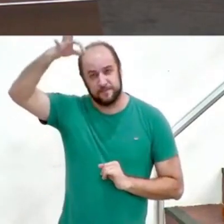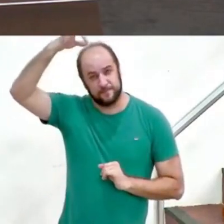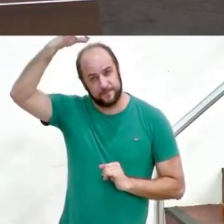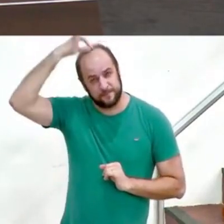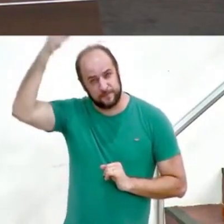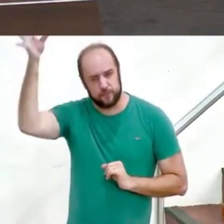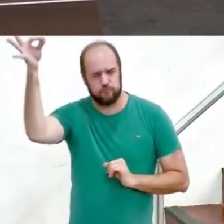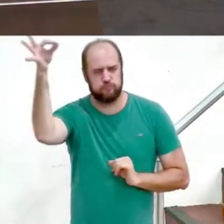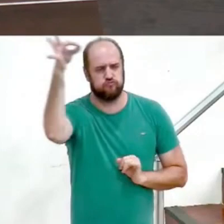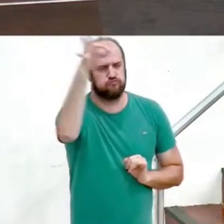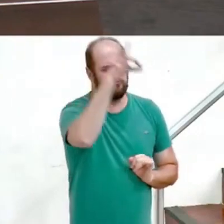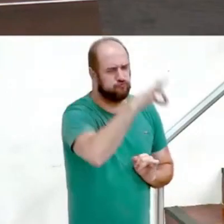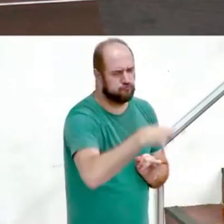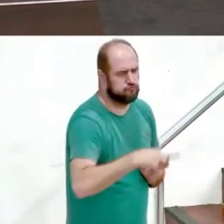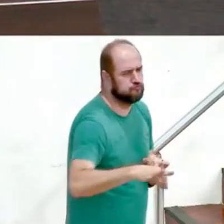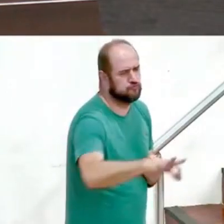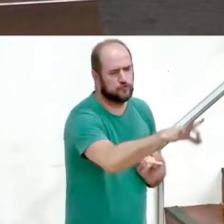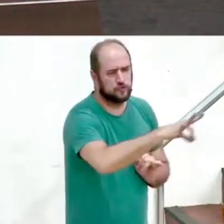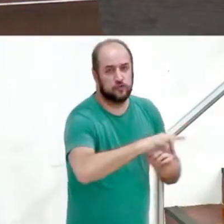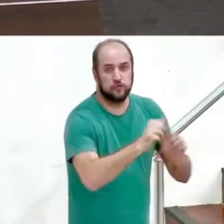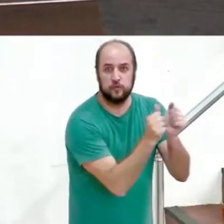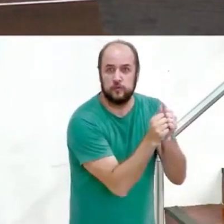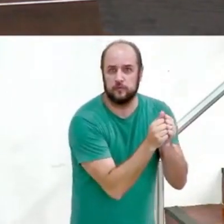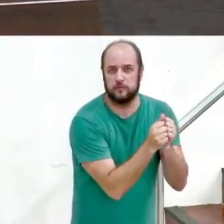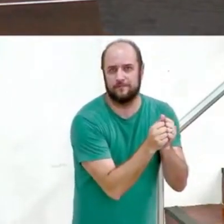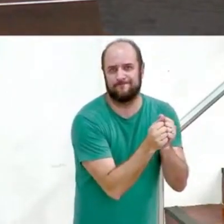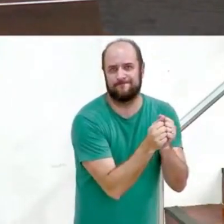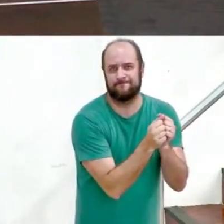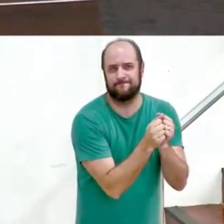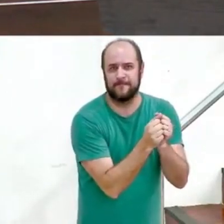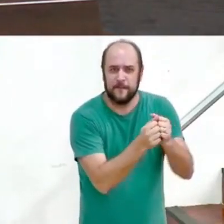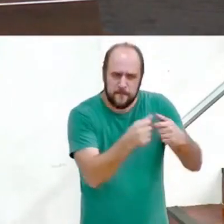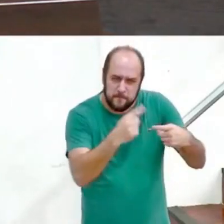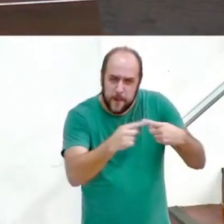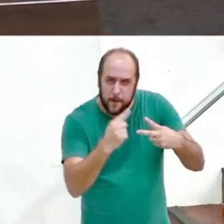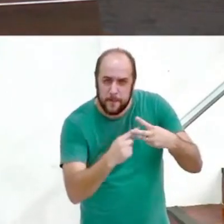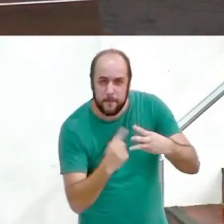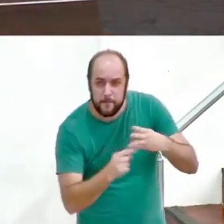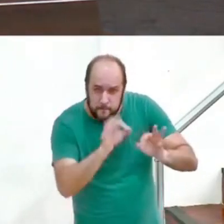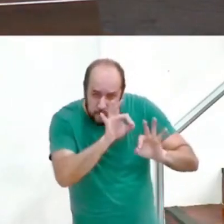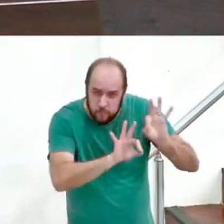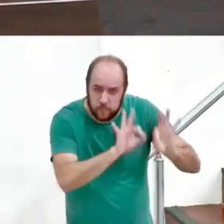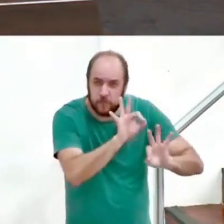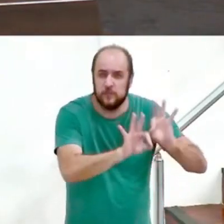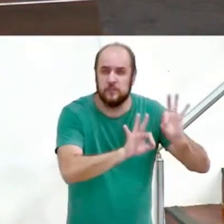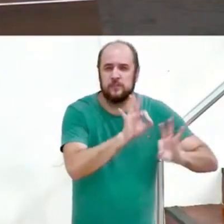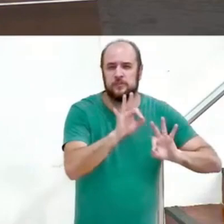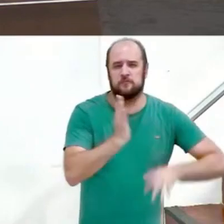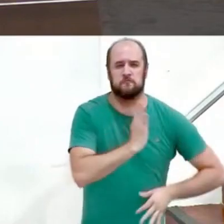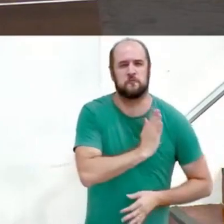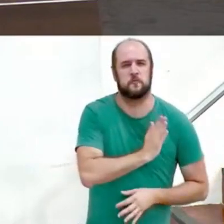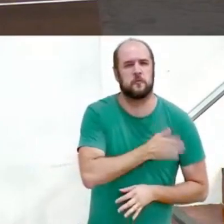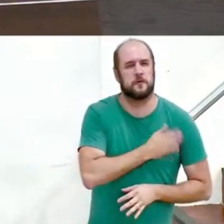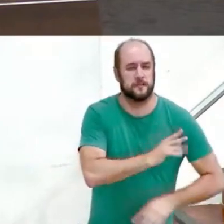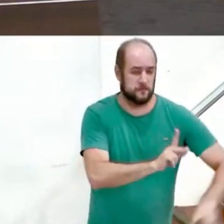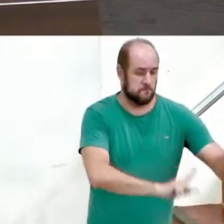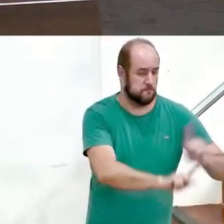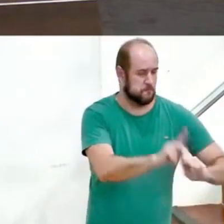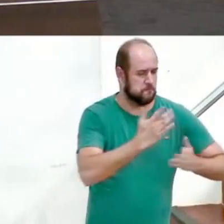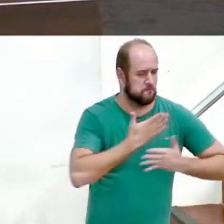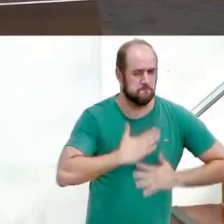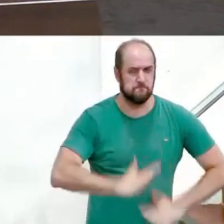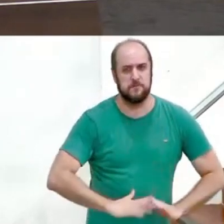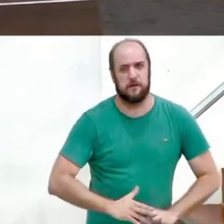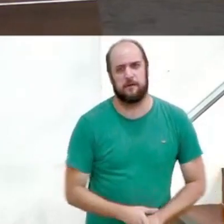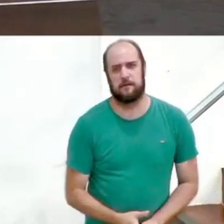no meio de vocês. Estas são as razões sobre os quais deve repousar o coração deste povo. O